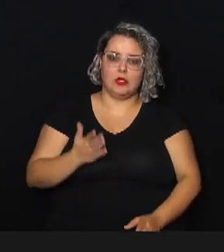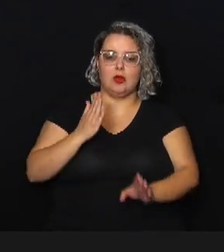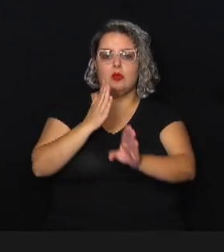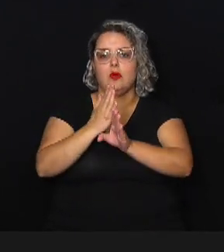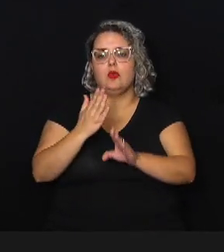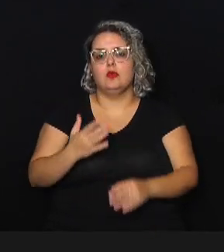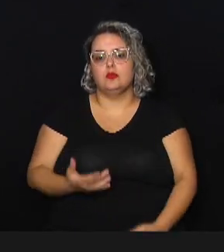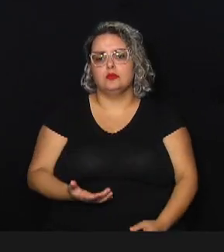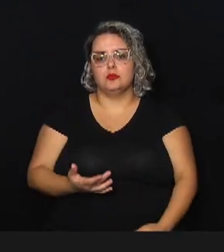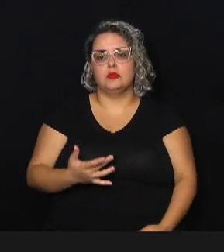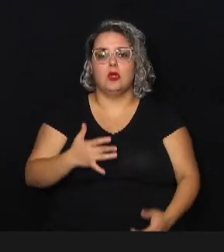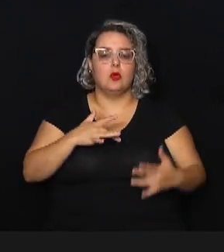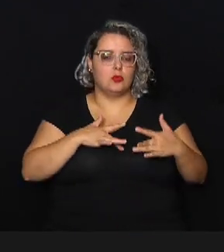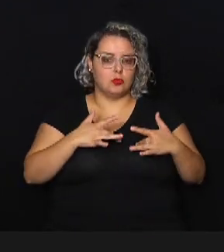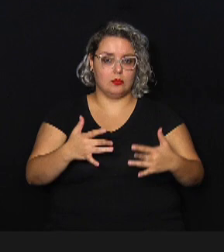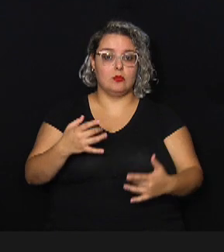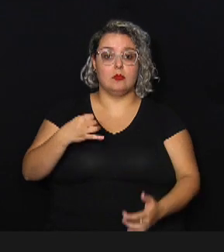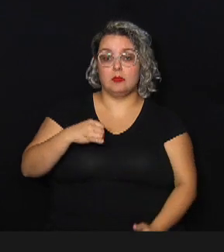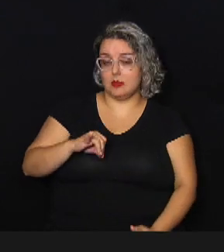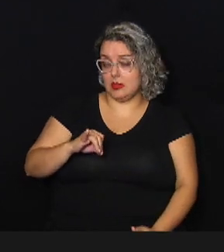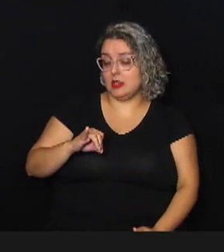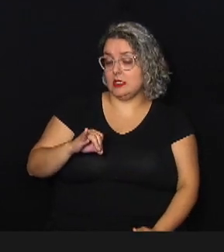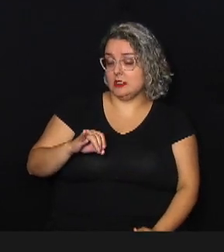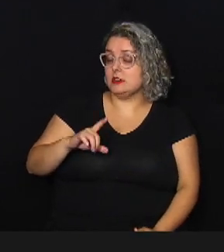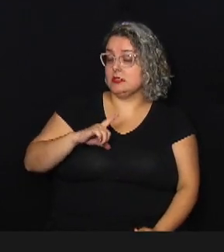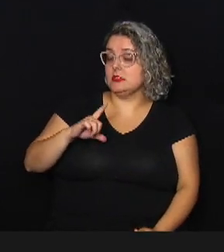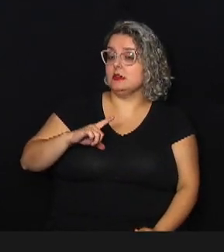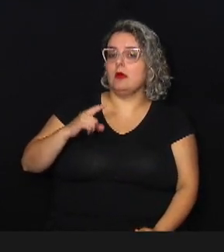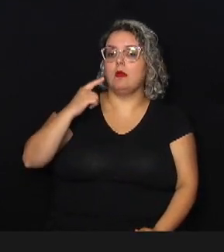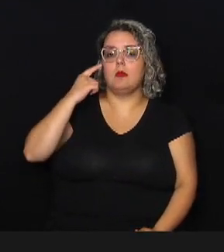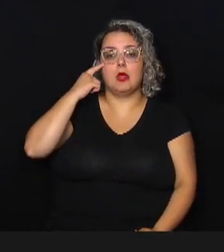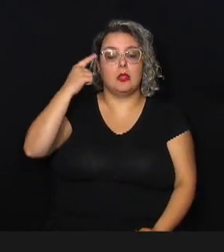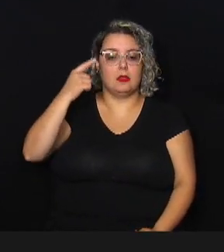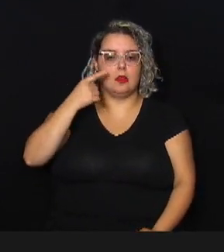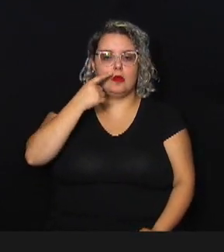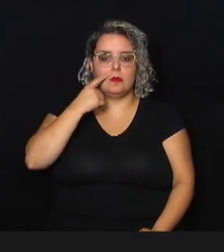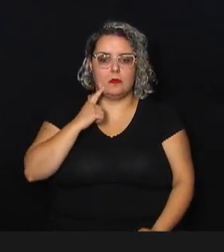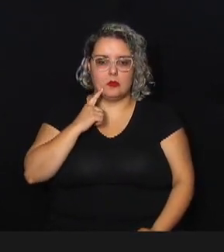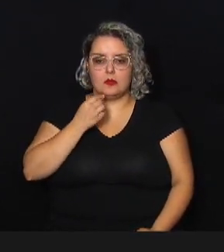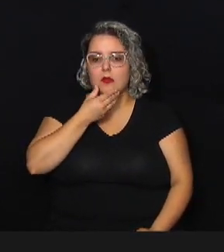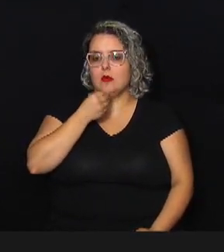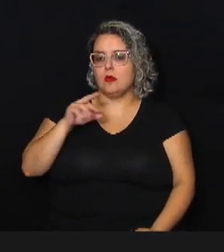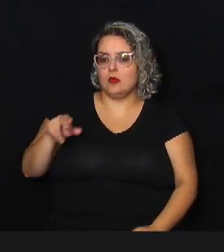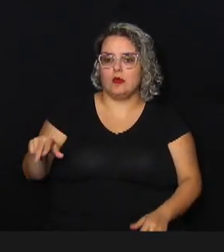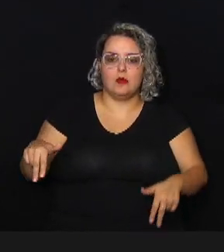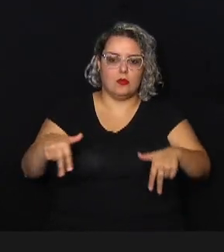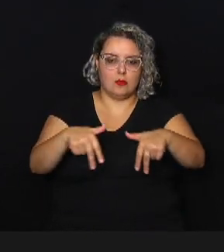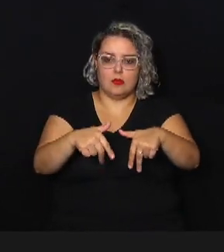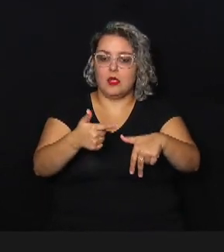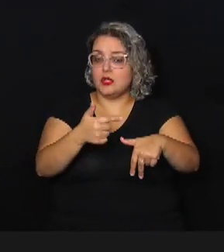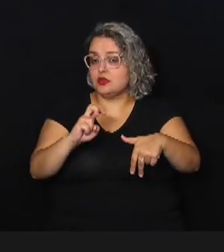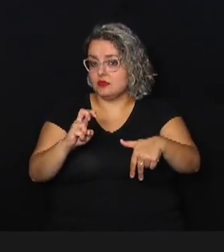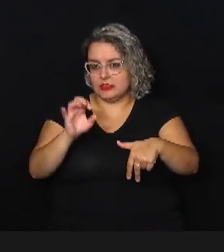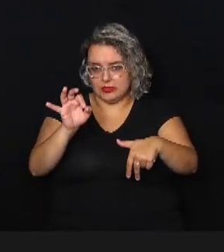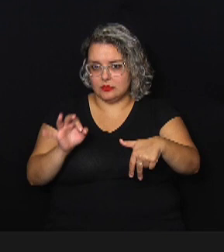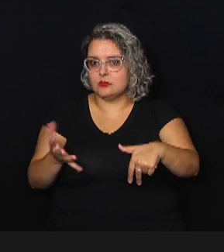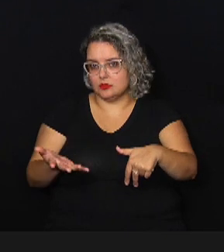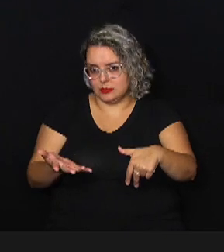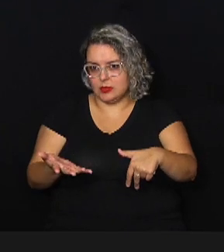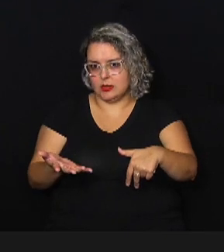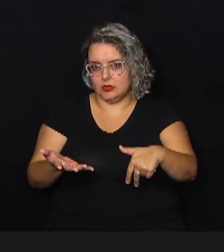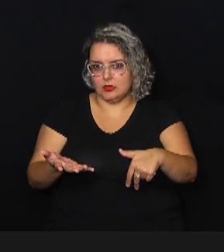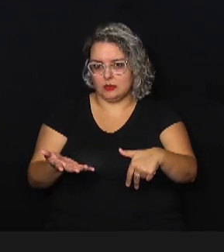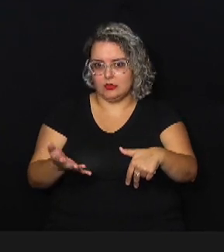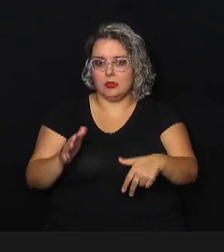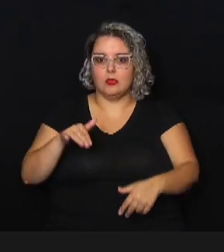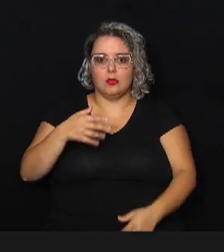Só para você ter uma ideia, Viviane, a chance de você ter um irmão compatível com você é de 25%, tá? Quando a